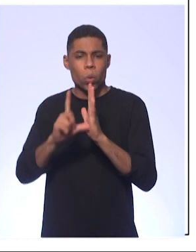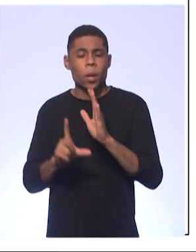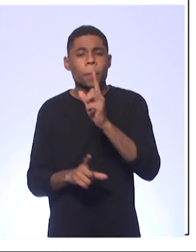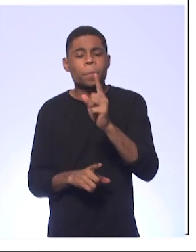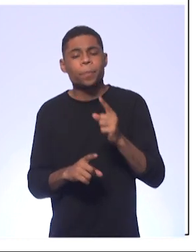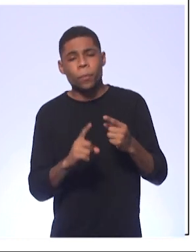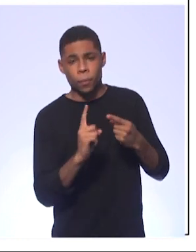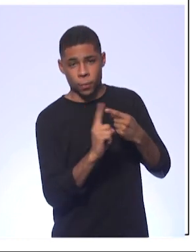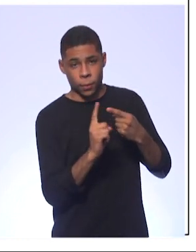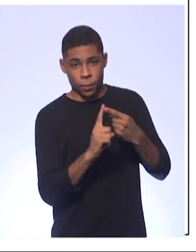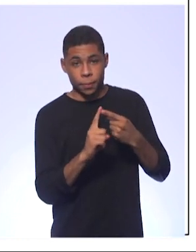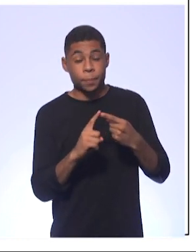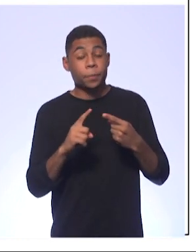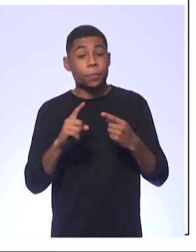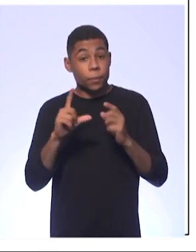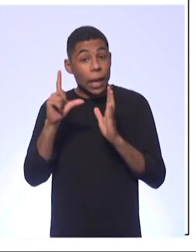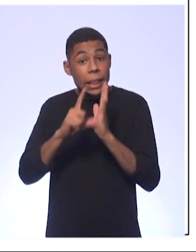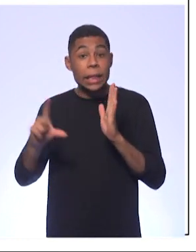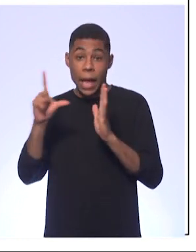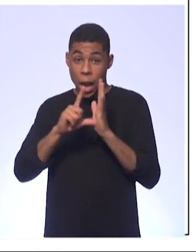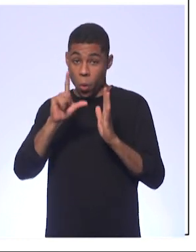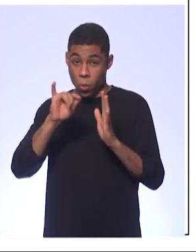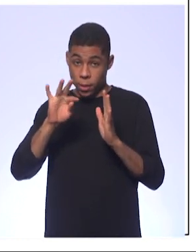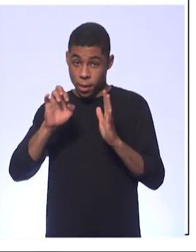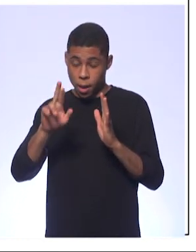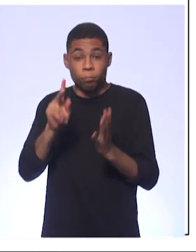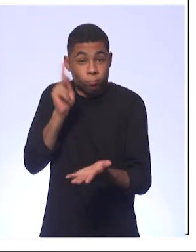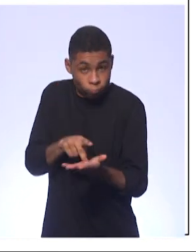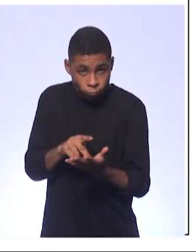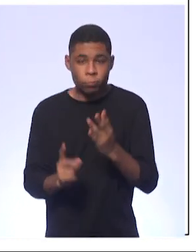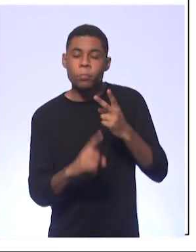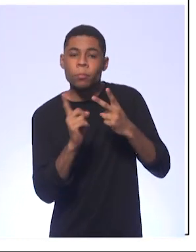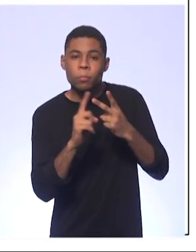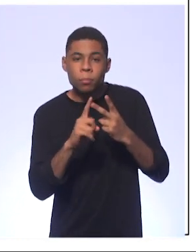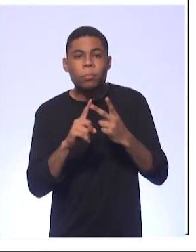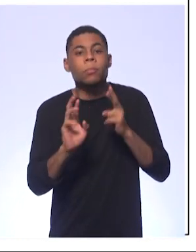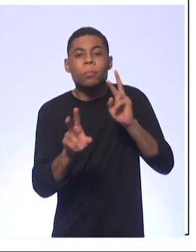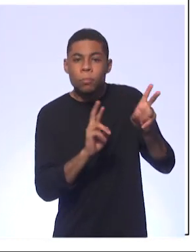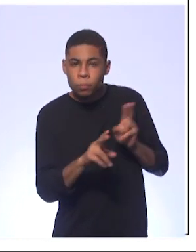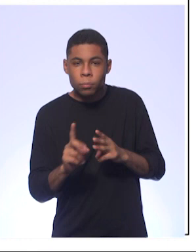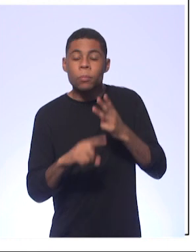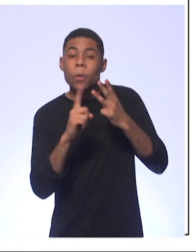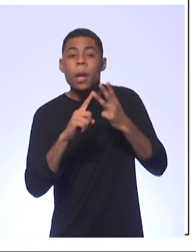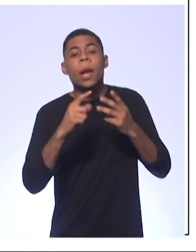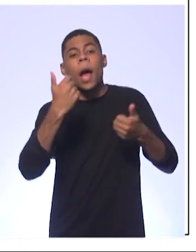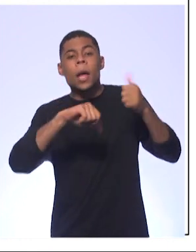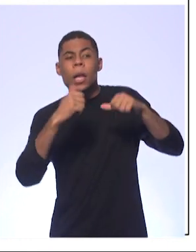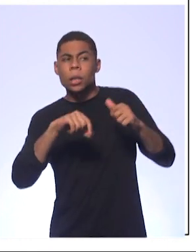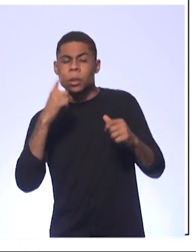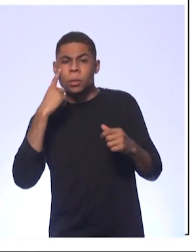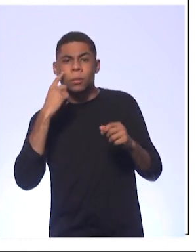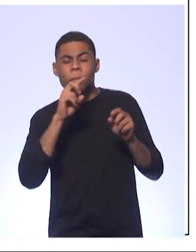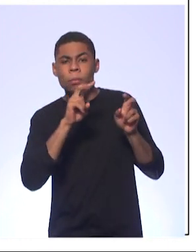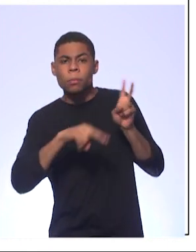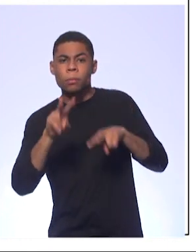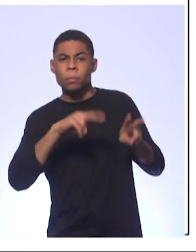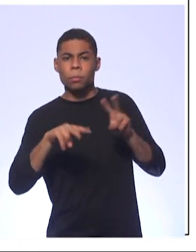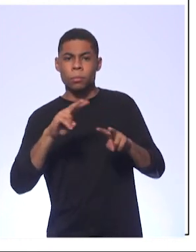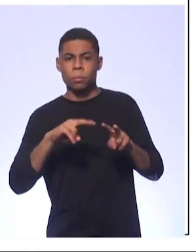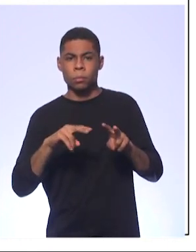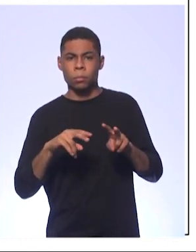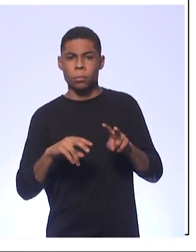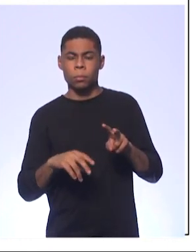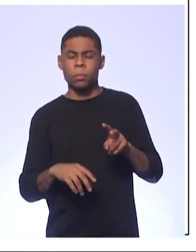A compreensão literal, a compreensão inferencial e a compreensão analítica. Perceba, isso não